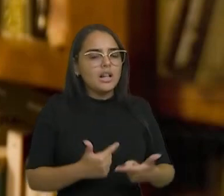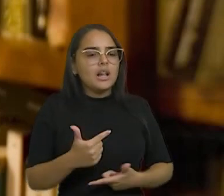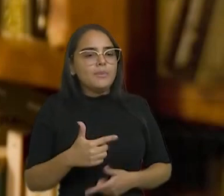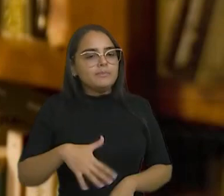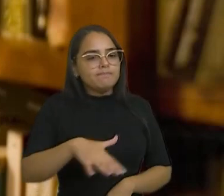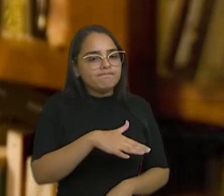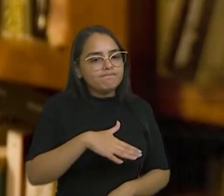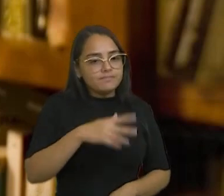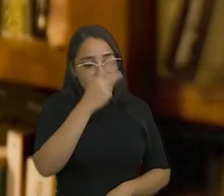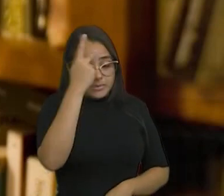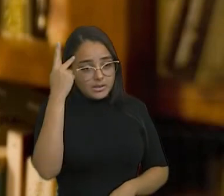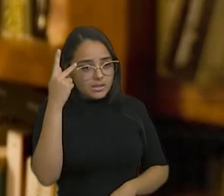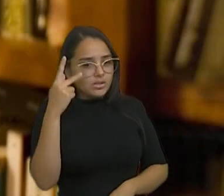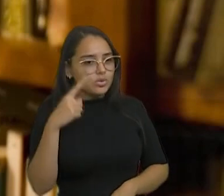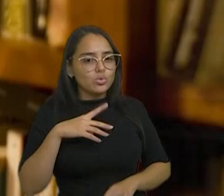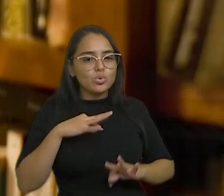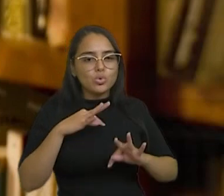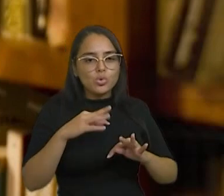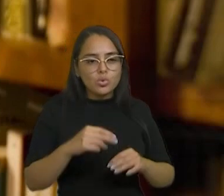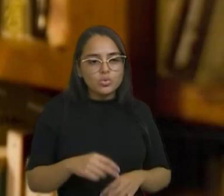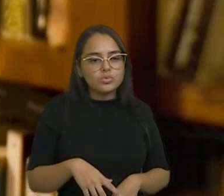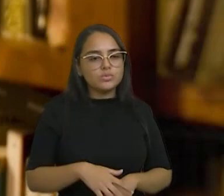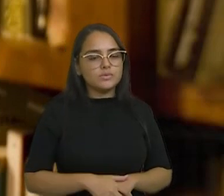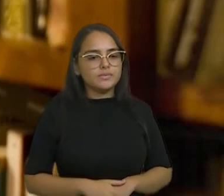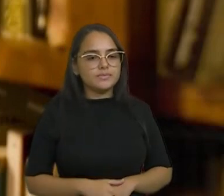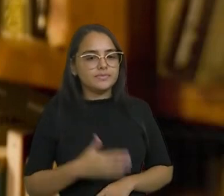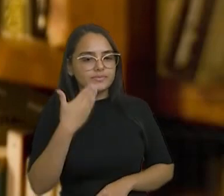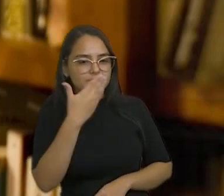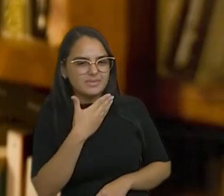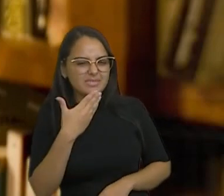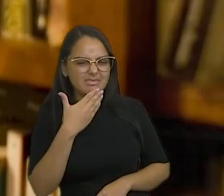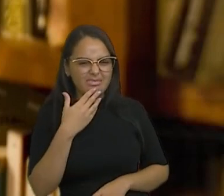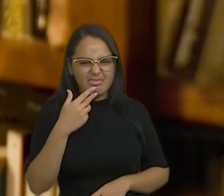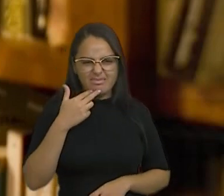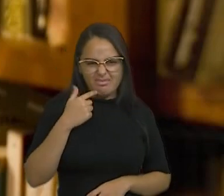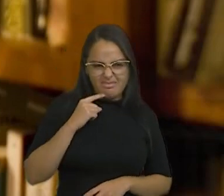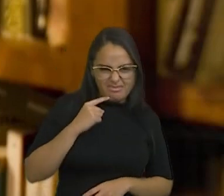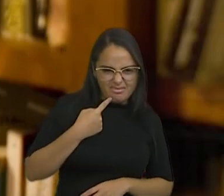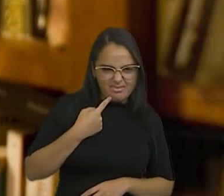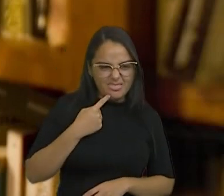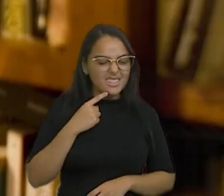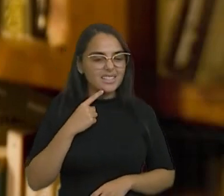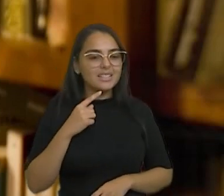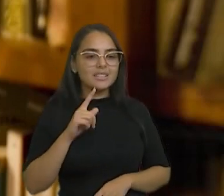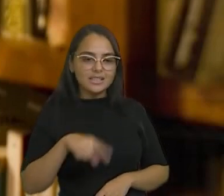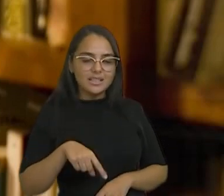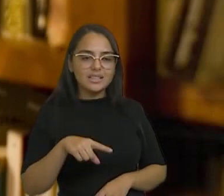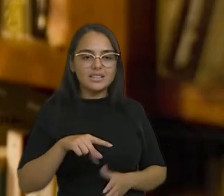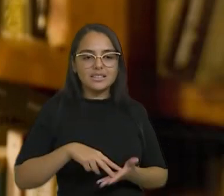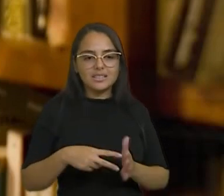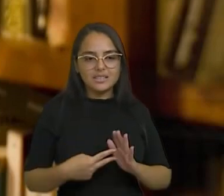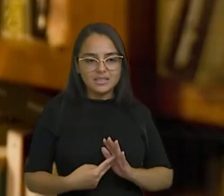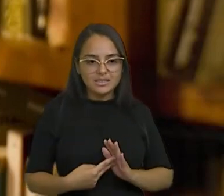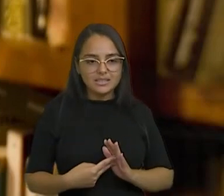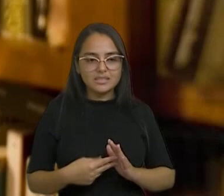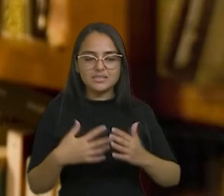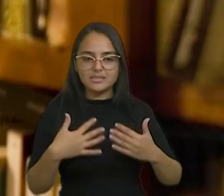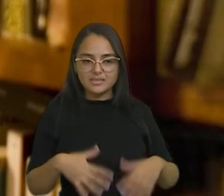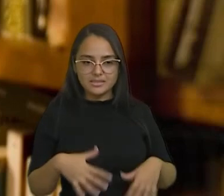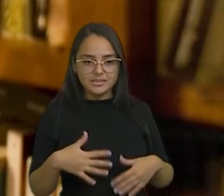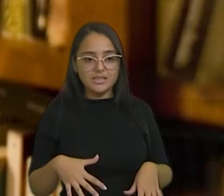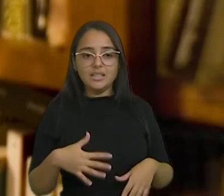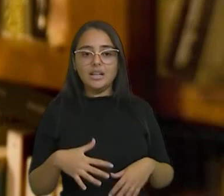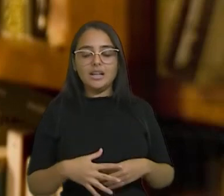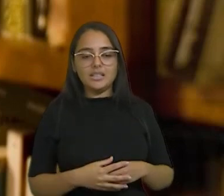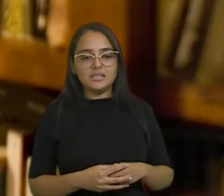pé no chão, cova, coveta de caixão, doce, azeda, ensuada, cambito, caçoar, cangalha,